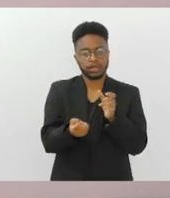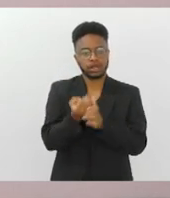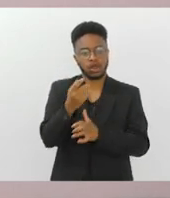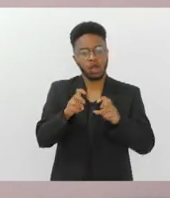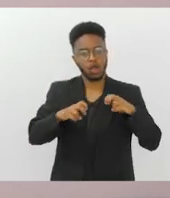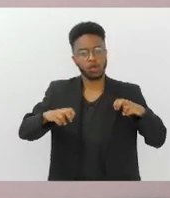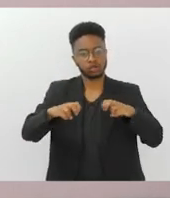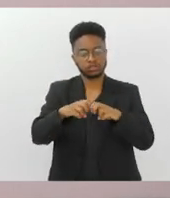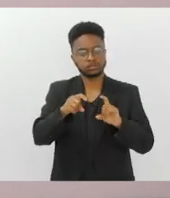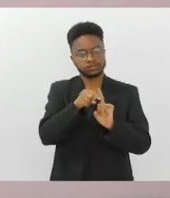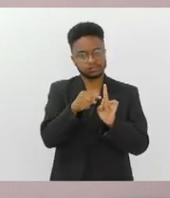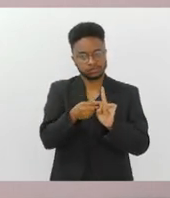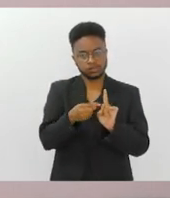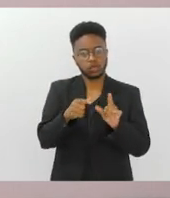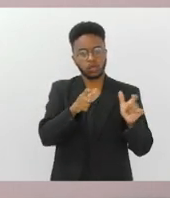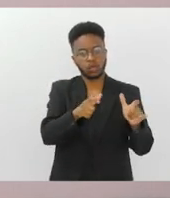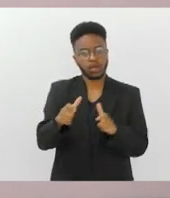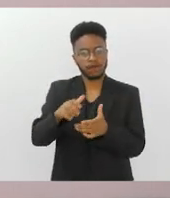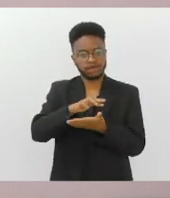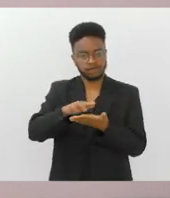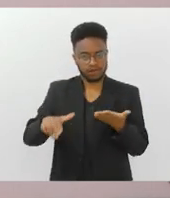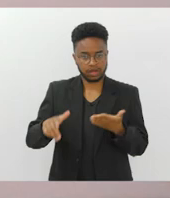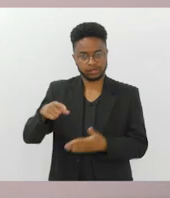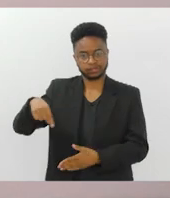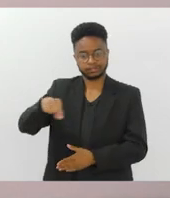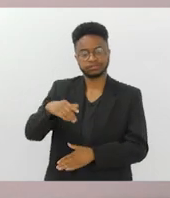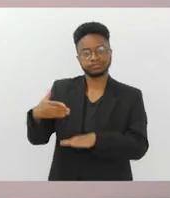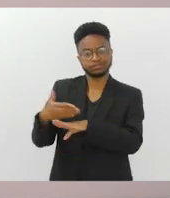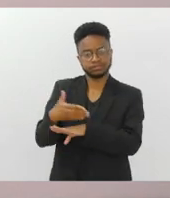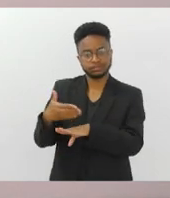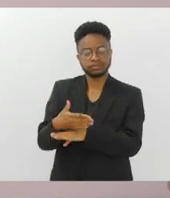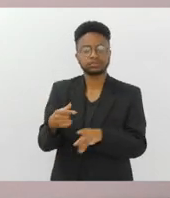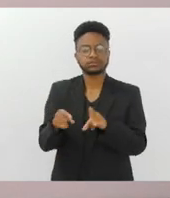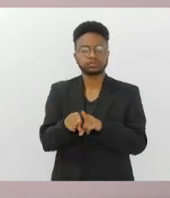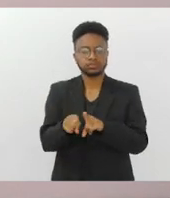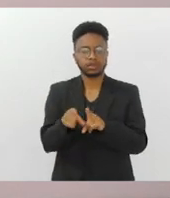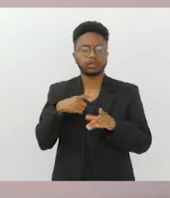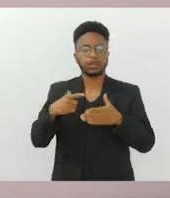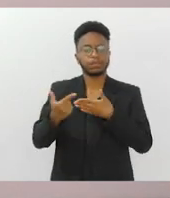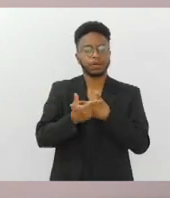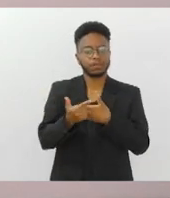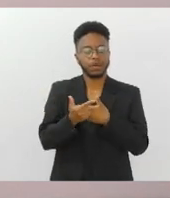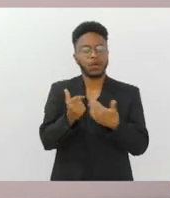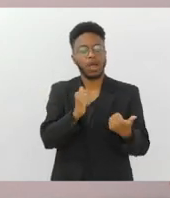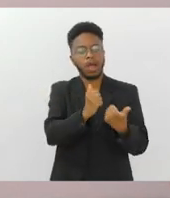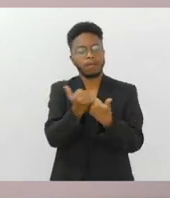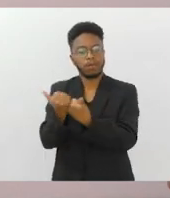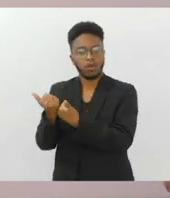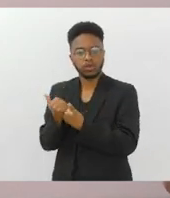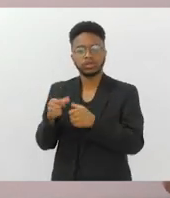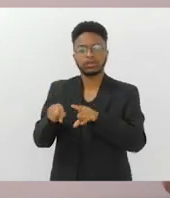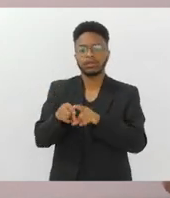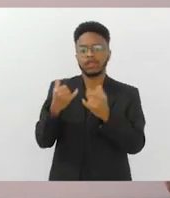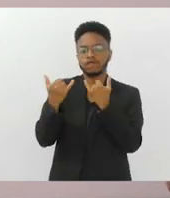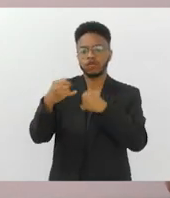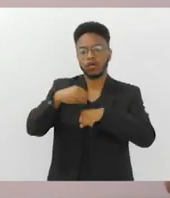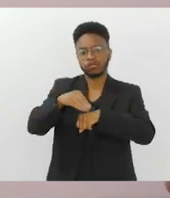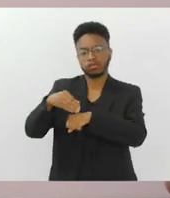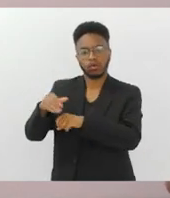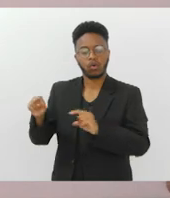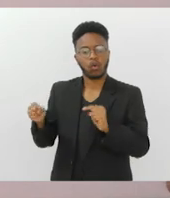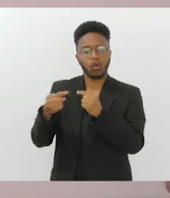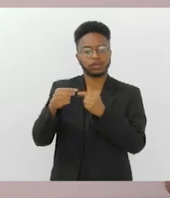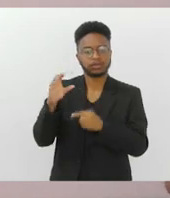pelos mais diversos espaços que elas fazem. Desempenha um papel de rede de apoio e troca de informações baseada em evidência